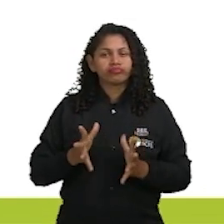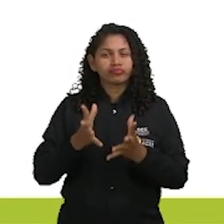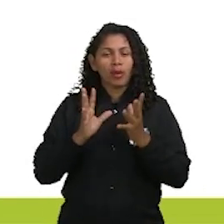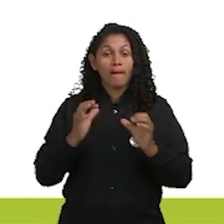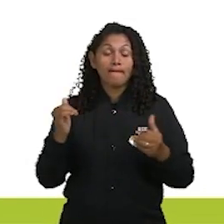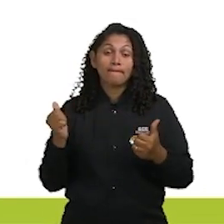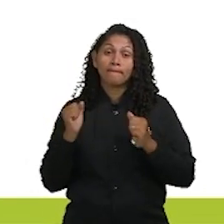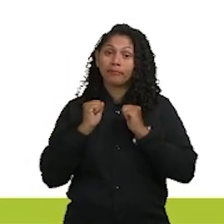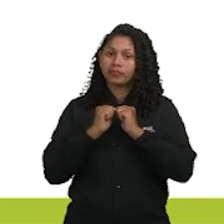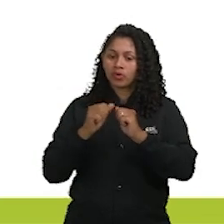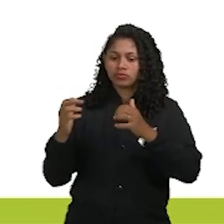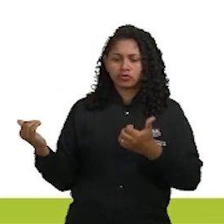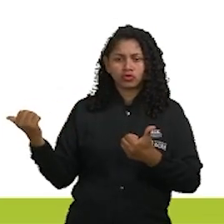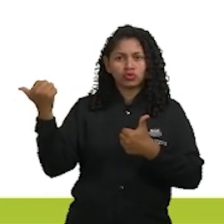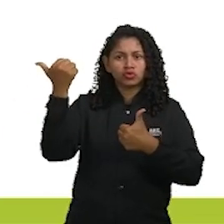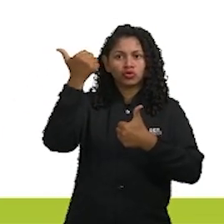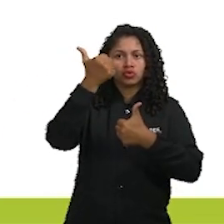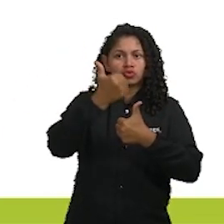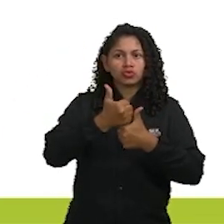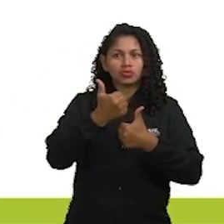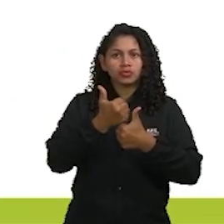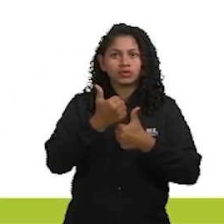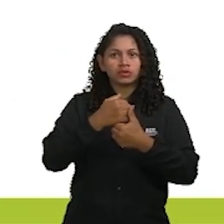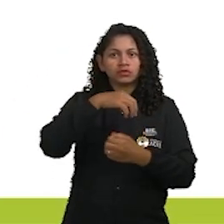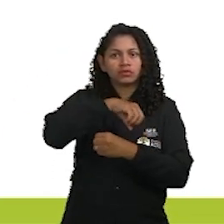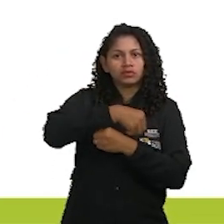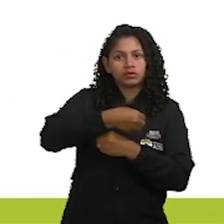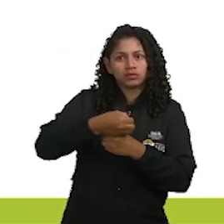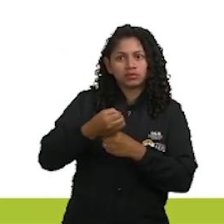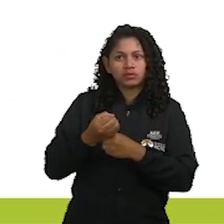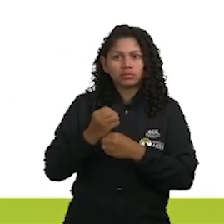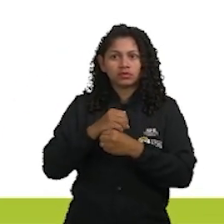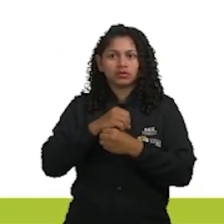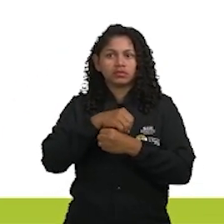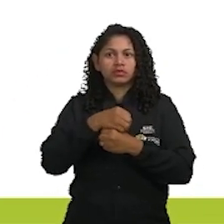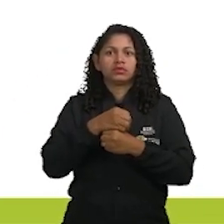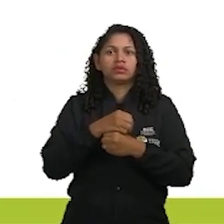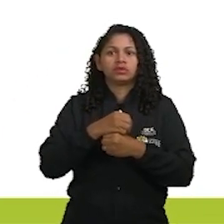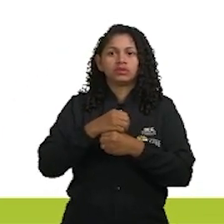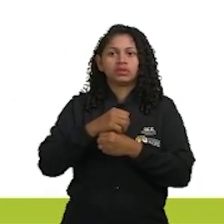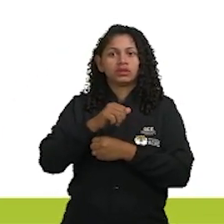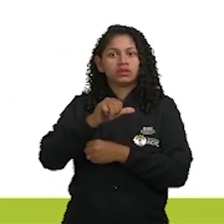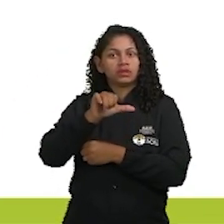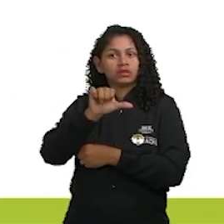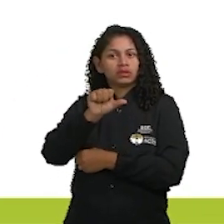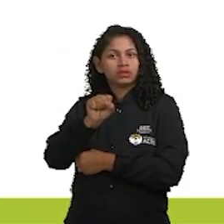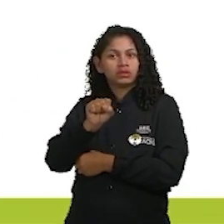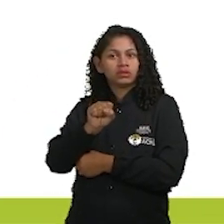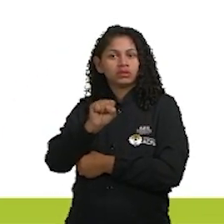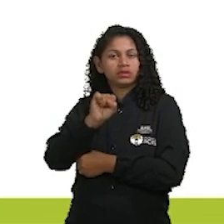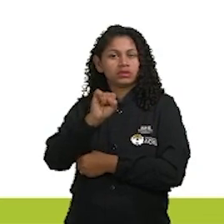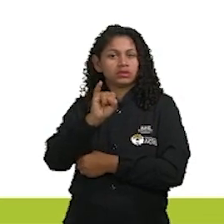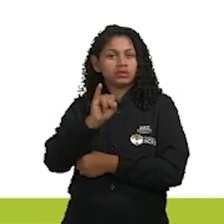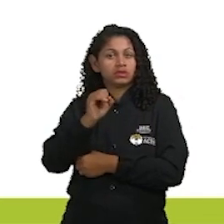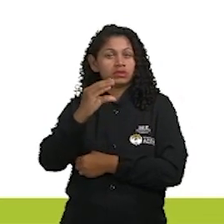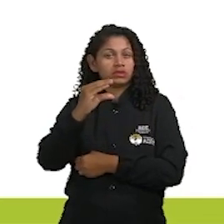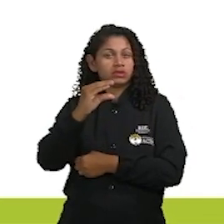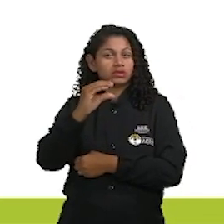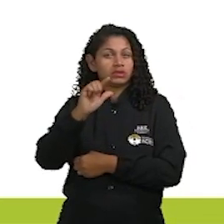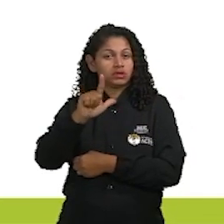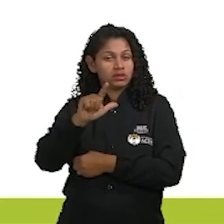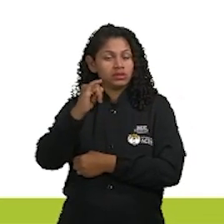células de silício. Nessas células, o corante absorvido sobre